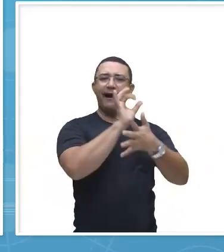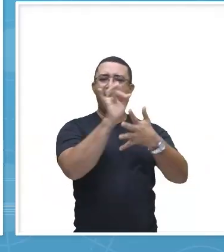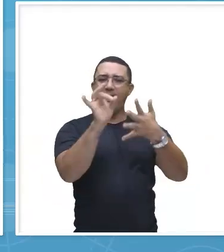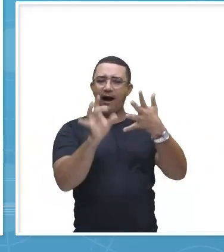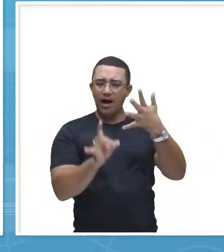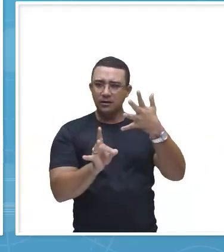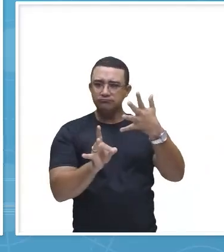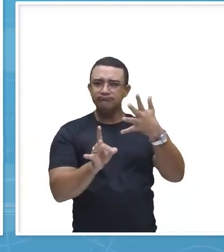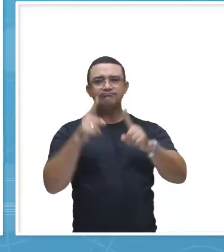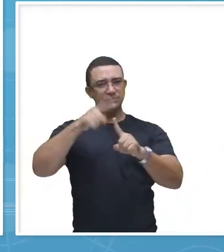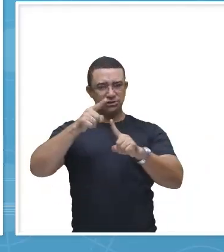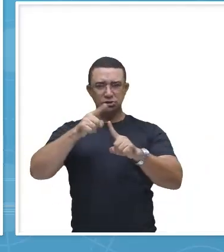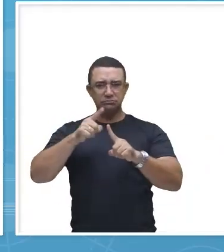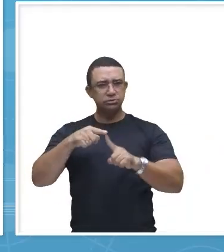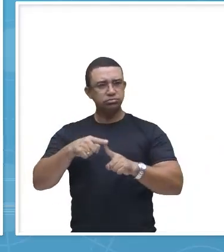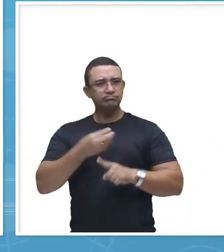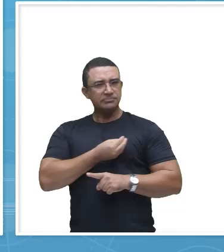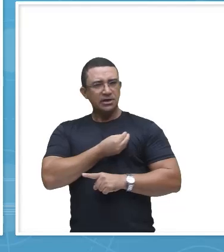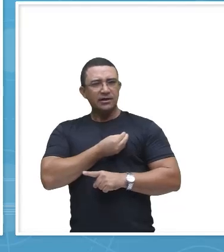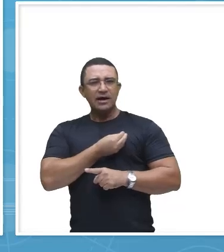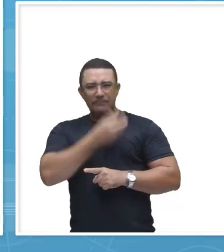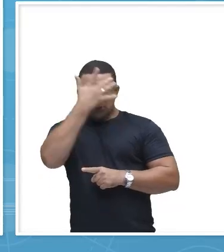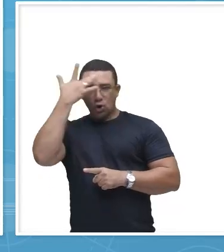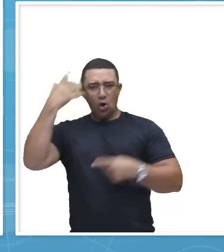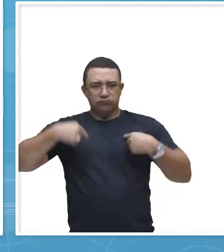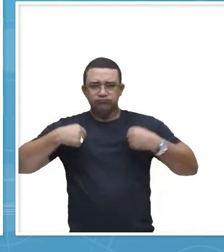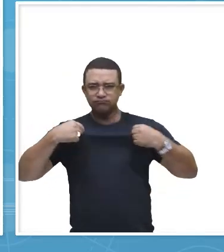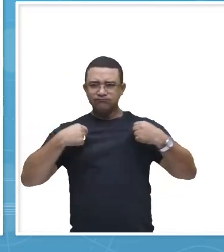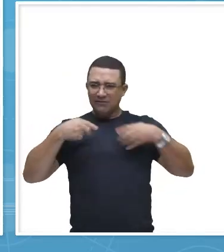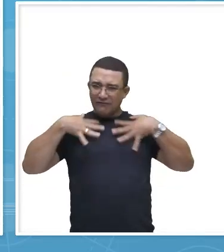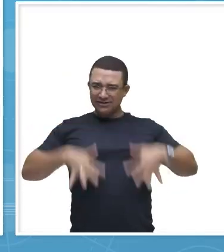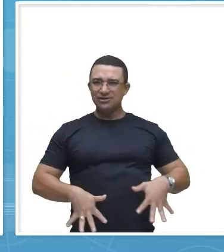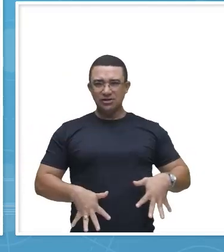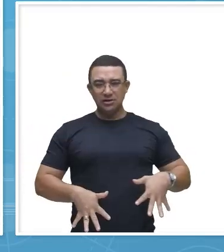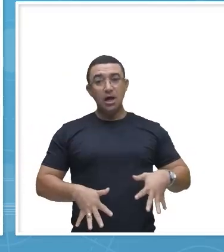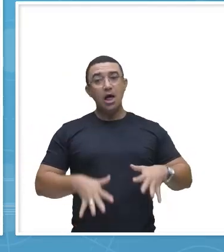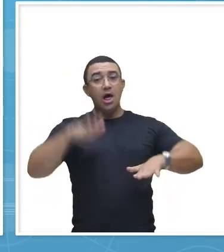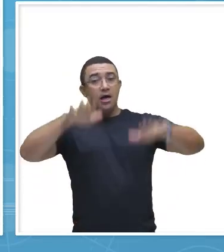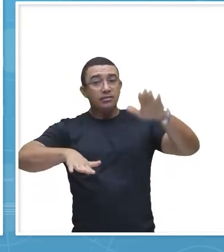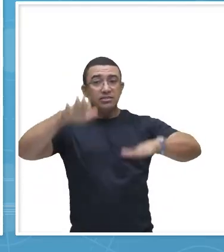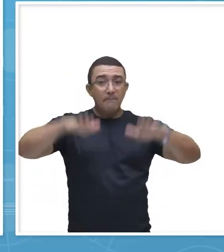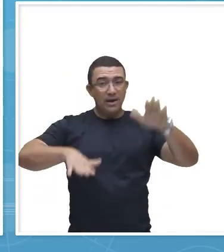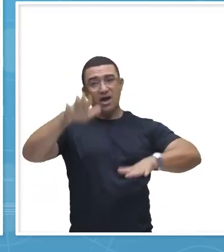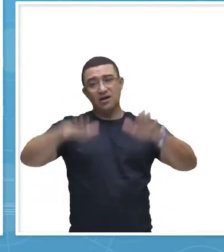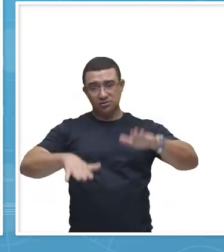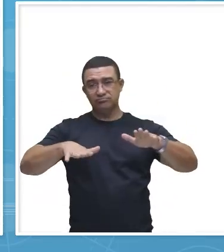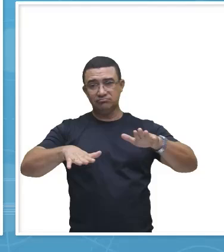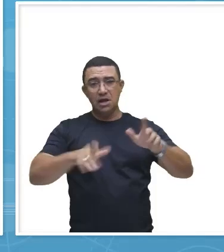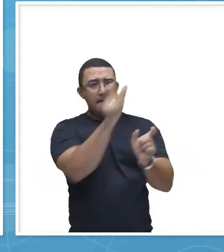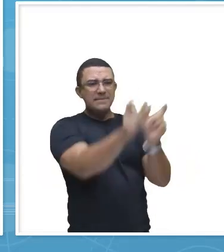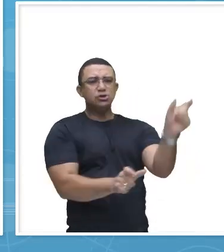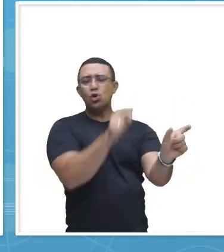vestir, elas identificam muito a personalidade da pessoa, ou a regionalidade, o lugar onde